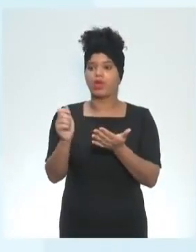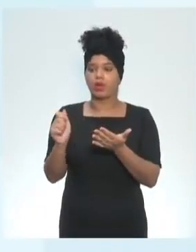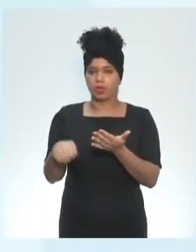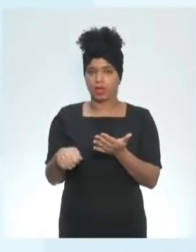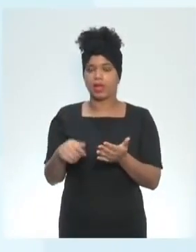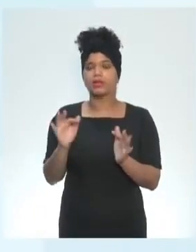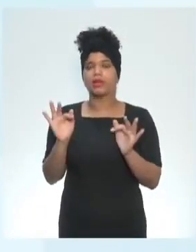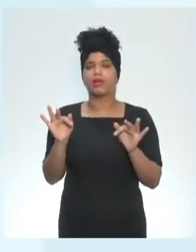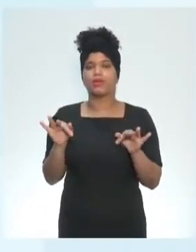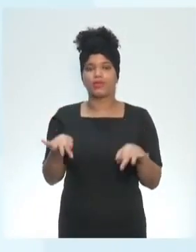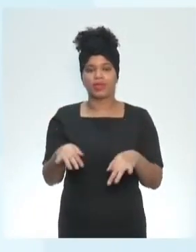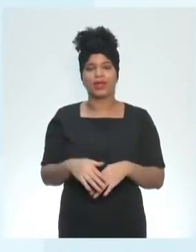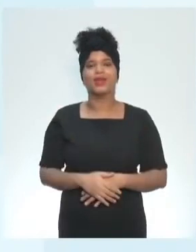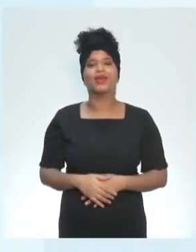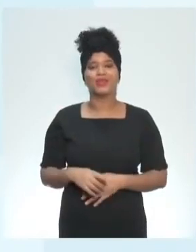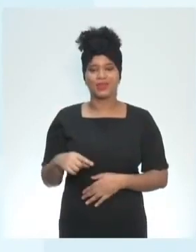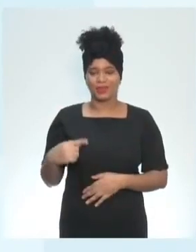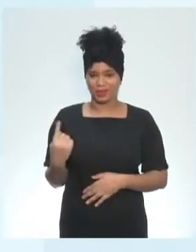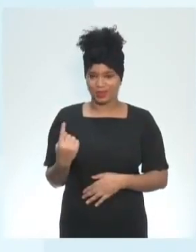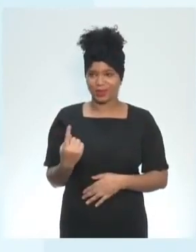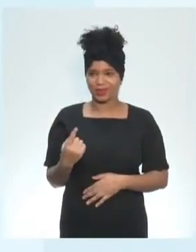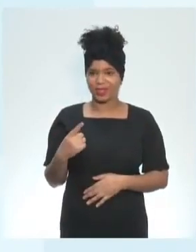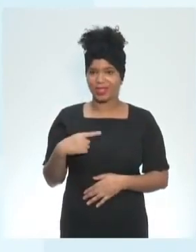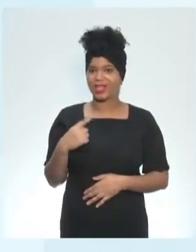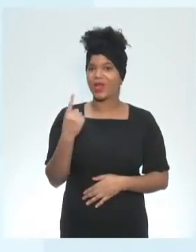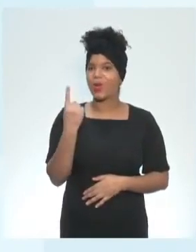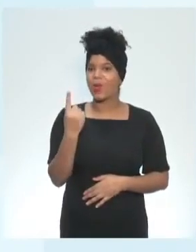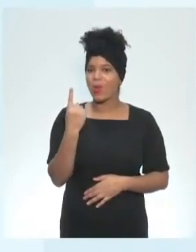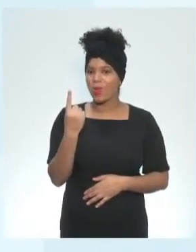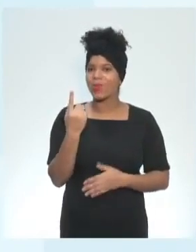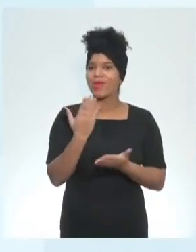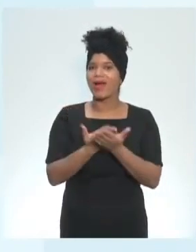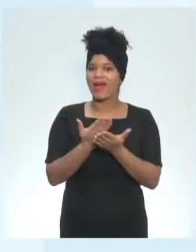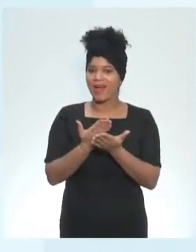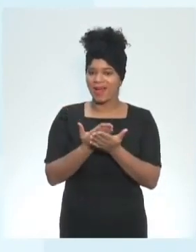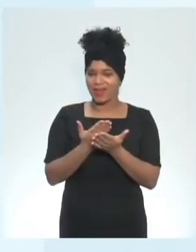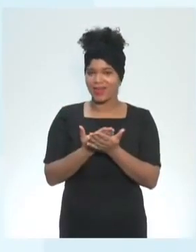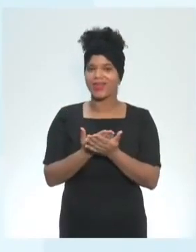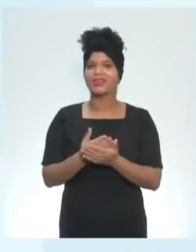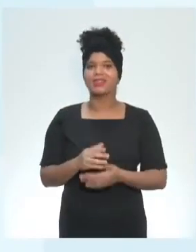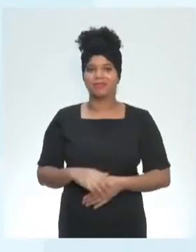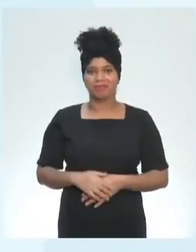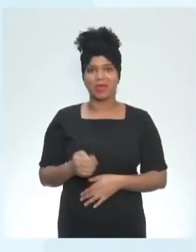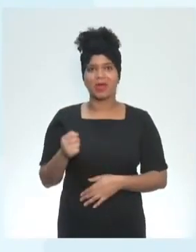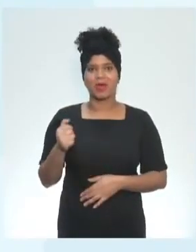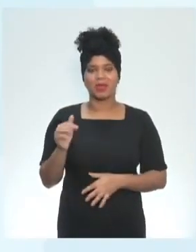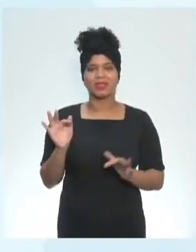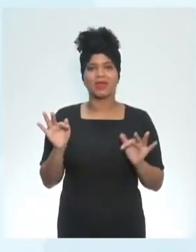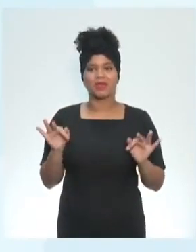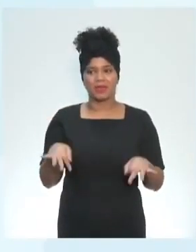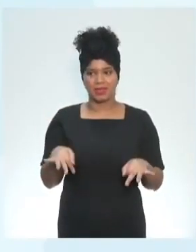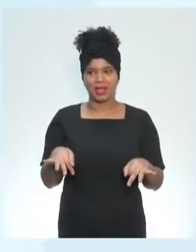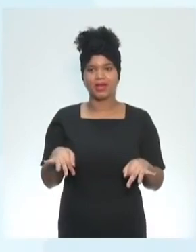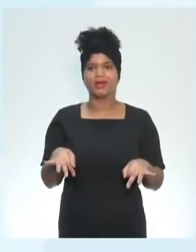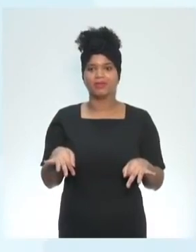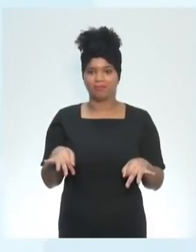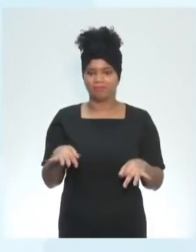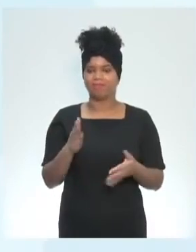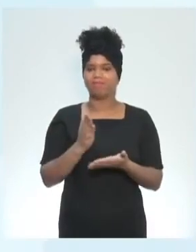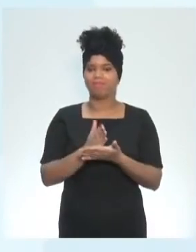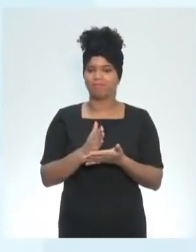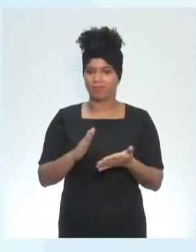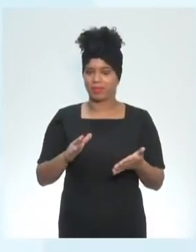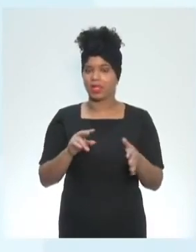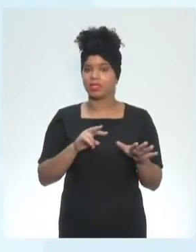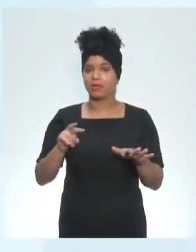chegar até o final na verdade a gente tem mais uma aulinha aí para o bimestre acabar né então tem aula da semana aula da semana que